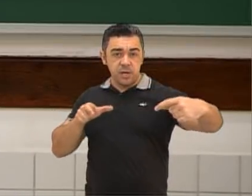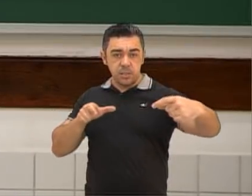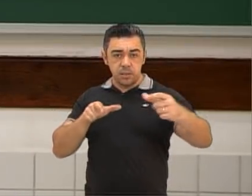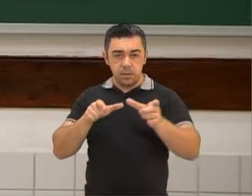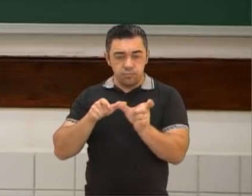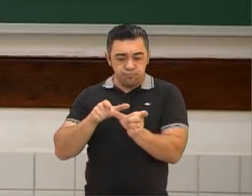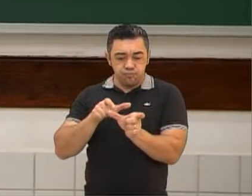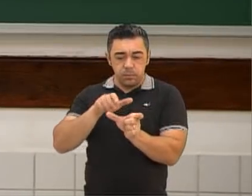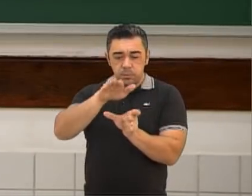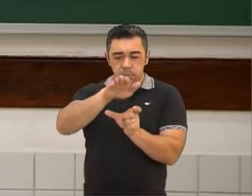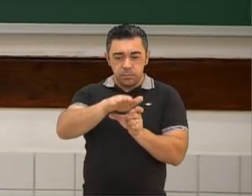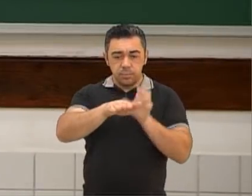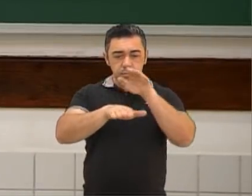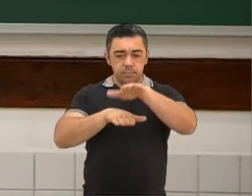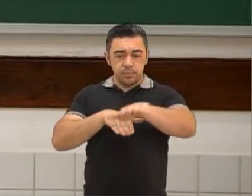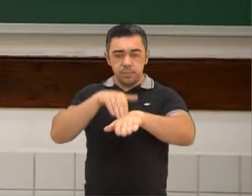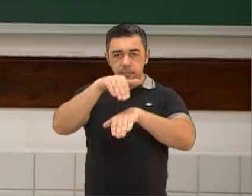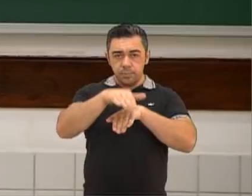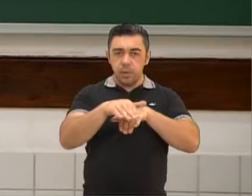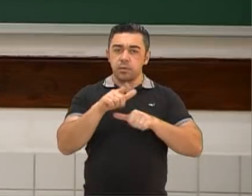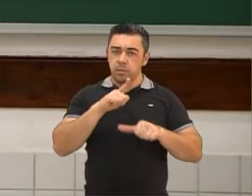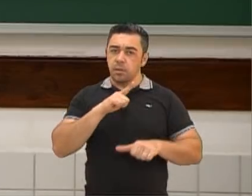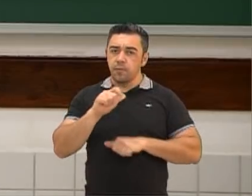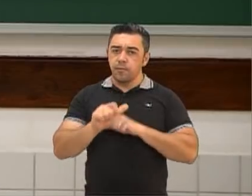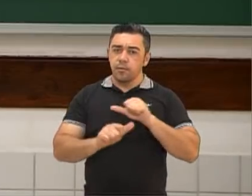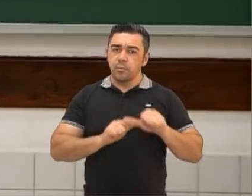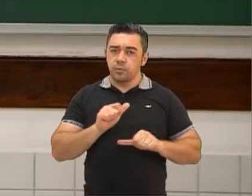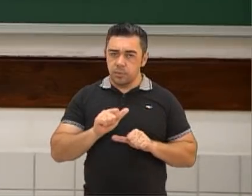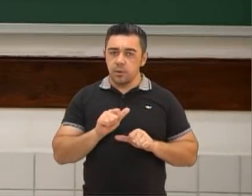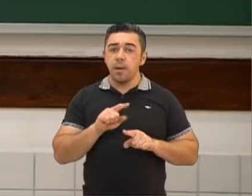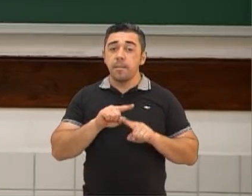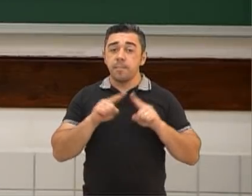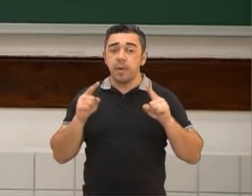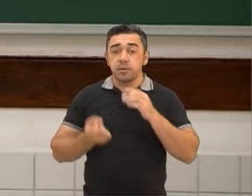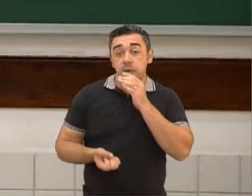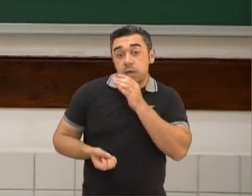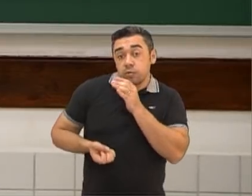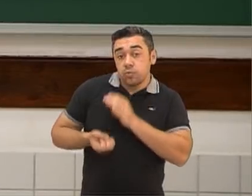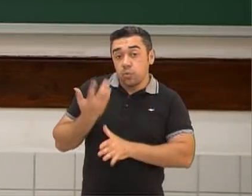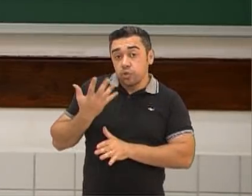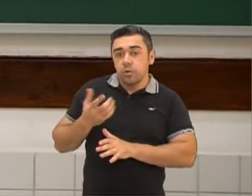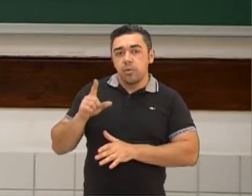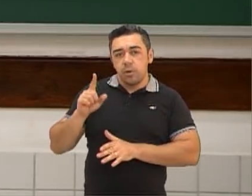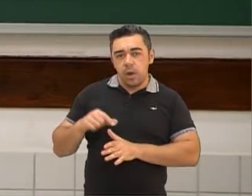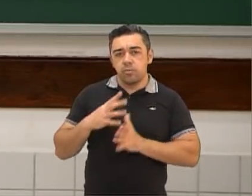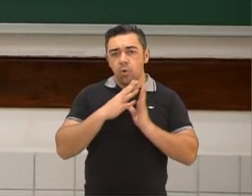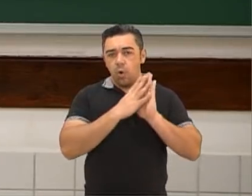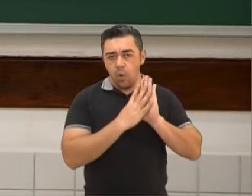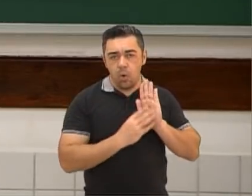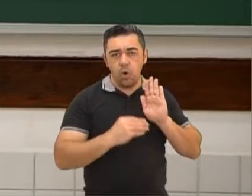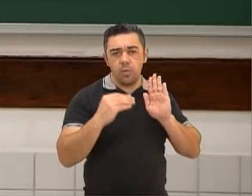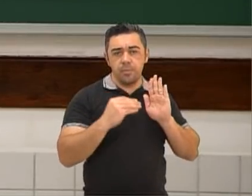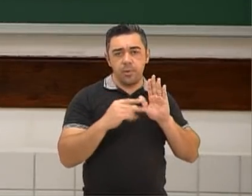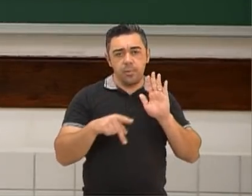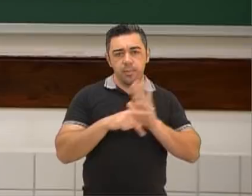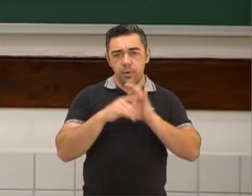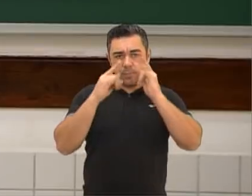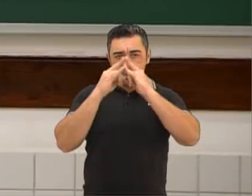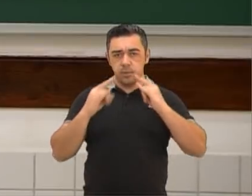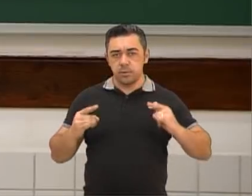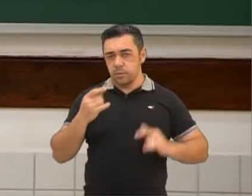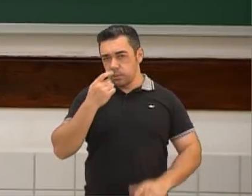do circo, tá? Sofreu algumas alterações. Lá a fita tem normalmente em torno de